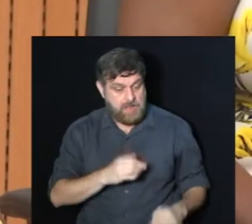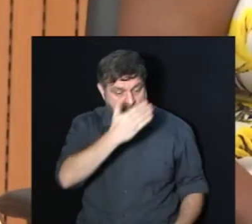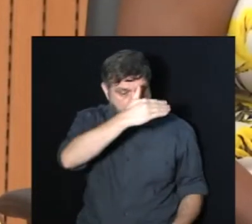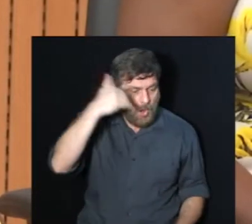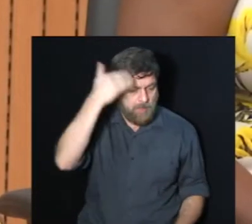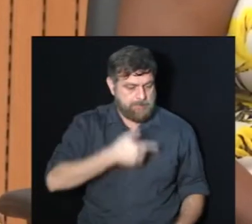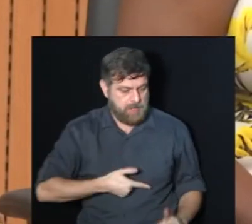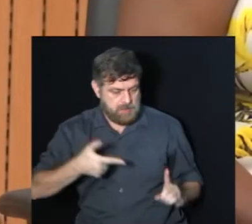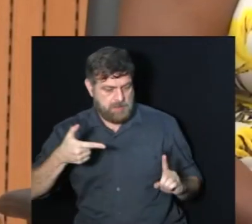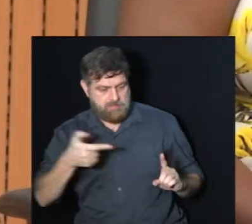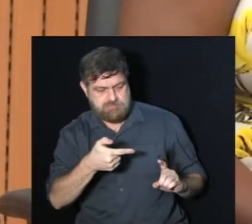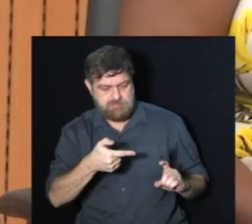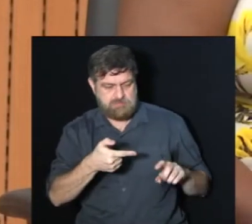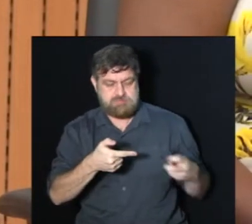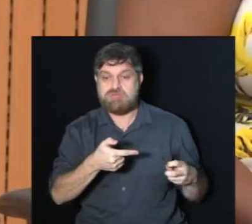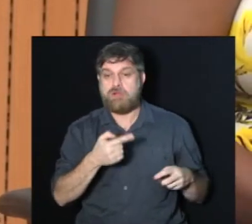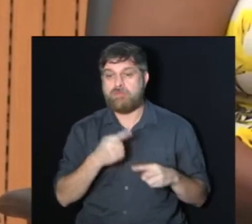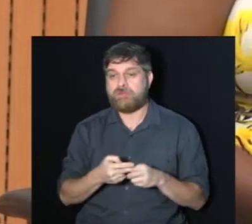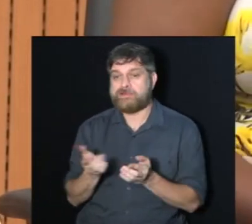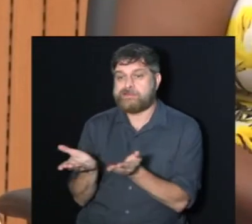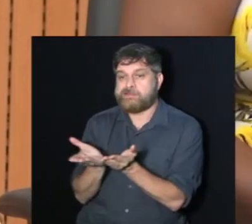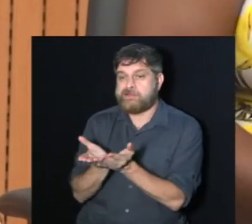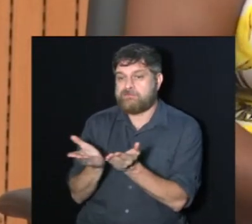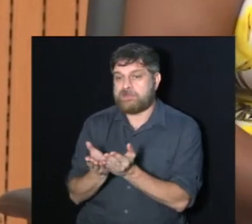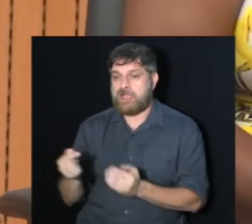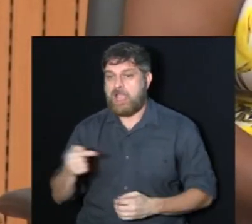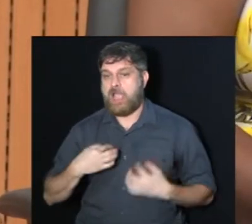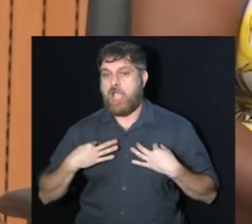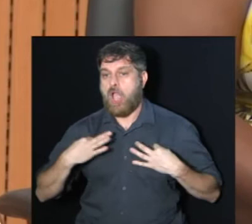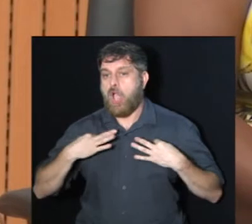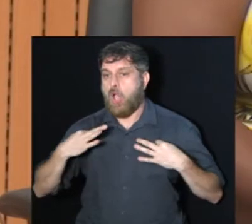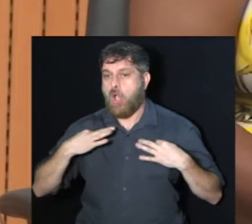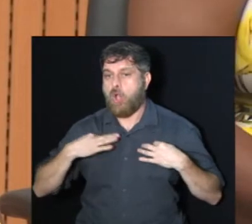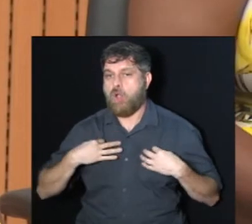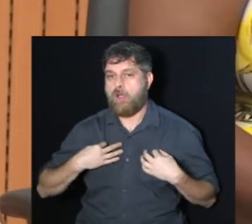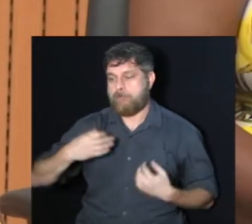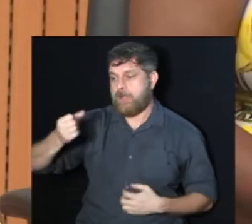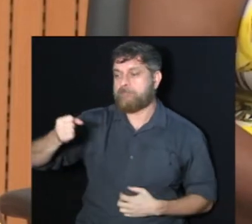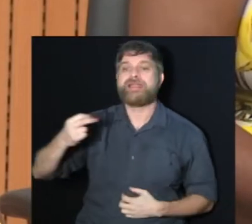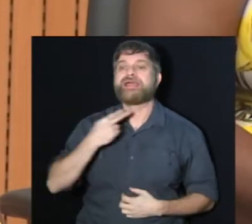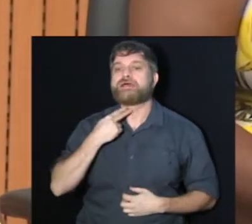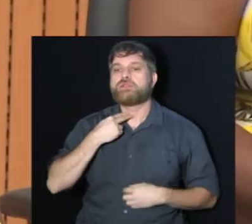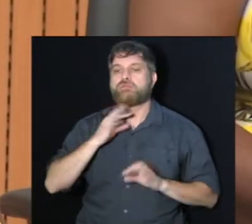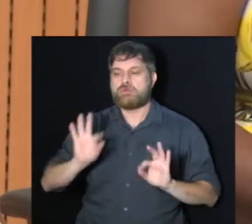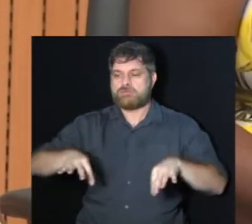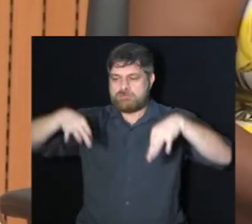igrejas evangélicas estão lá dizendo que não é para pôr roupa branca no varal.